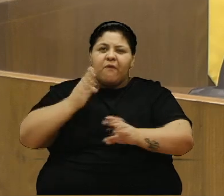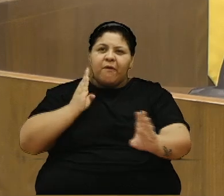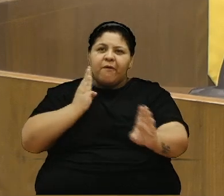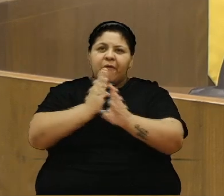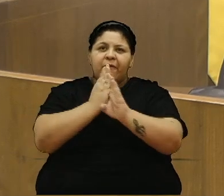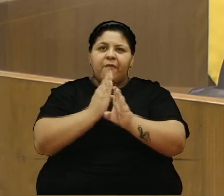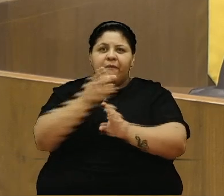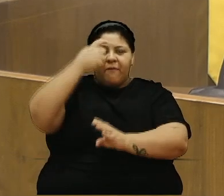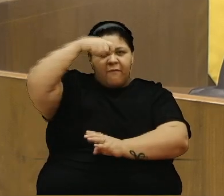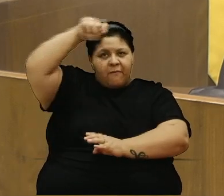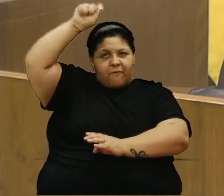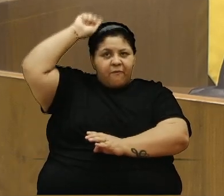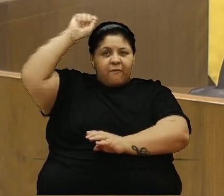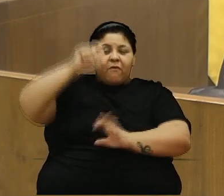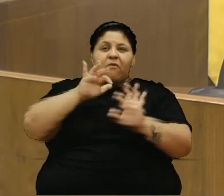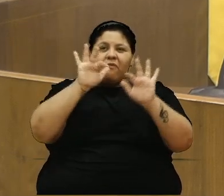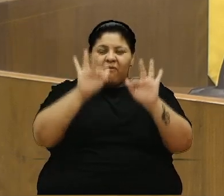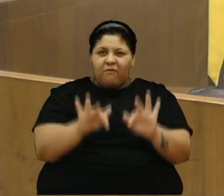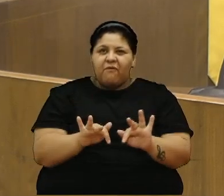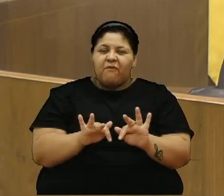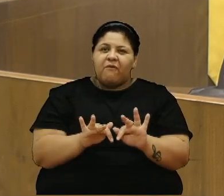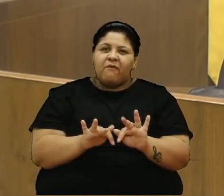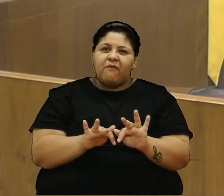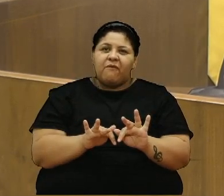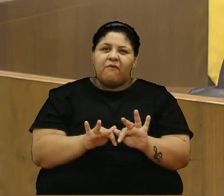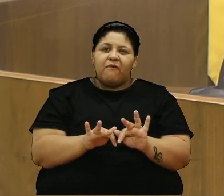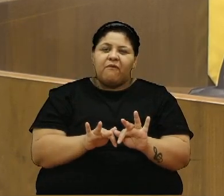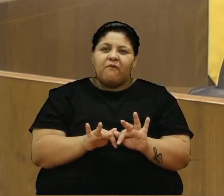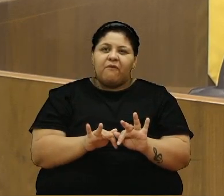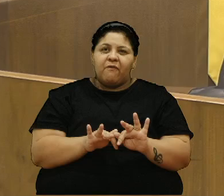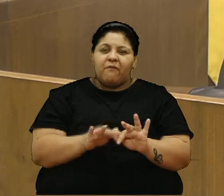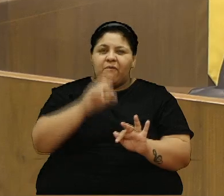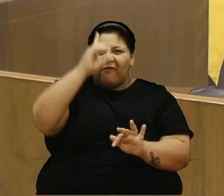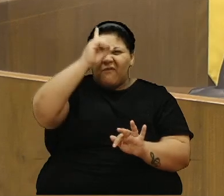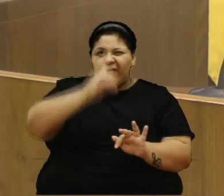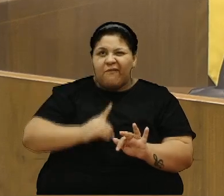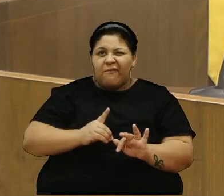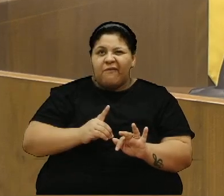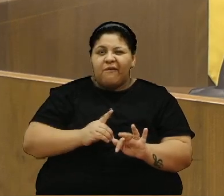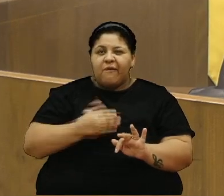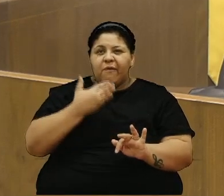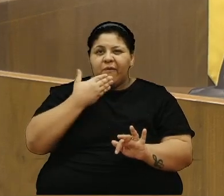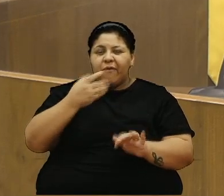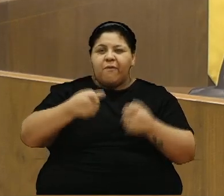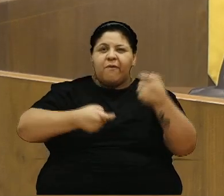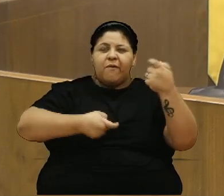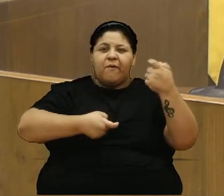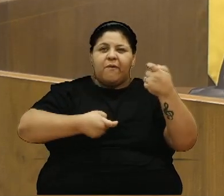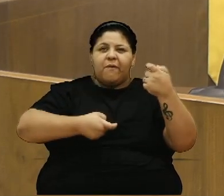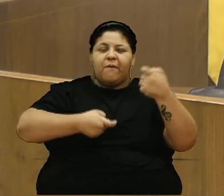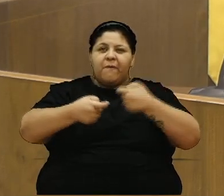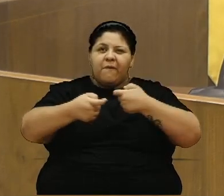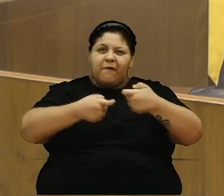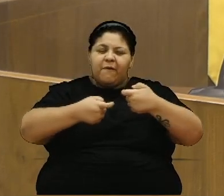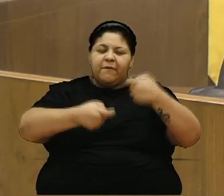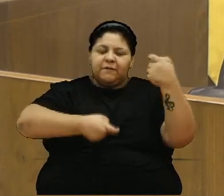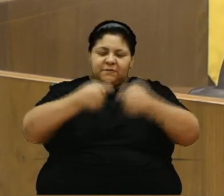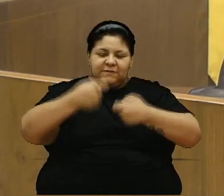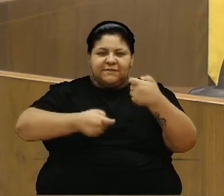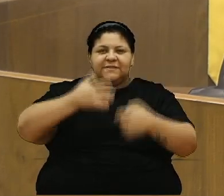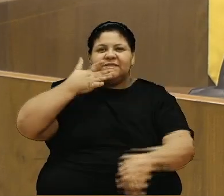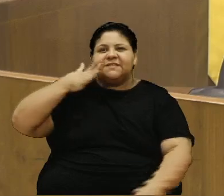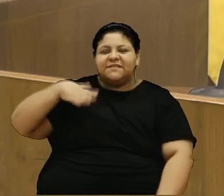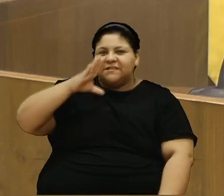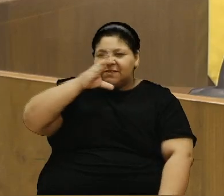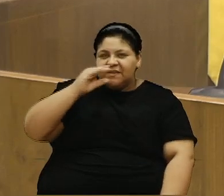na UX sobre o enfrentamento à violação dos direitos e exploração sexual das crianças e adolescentes e já coloquei